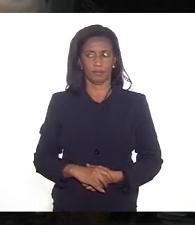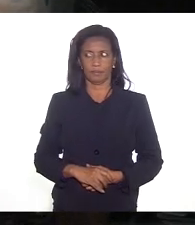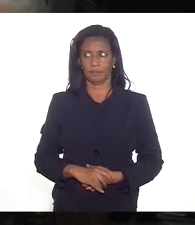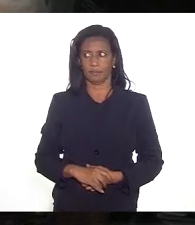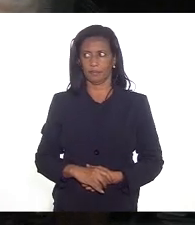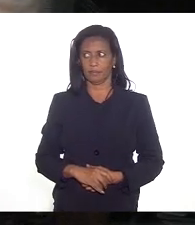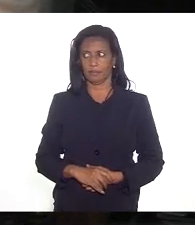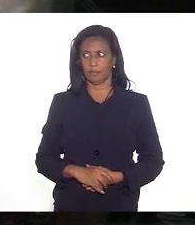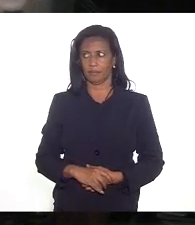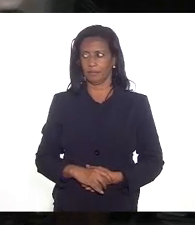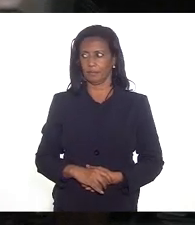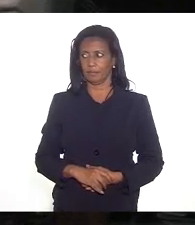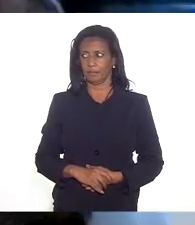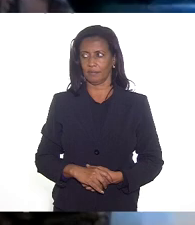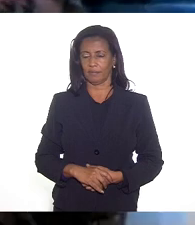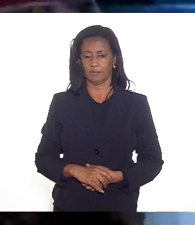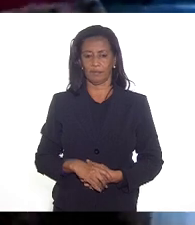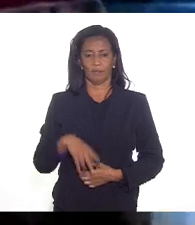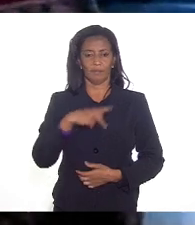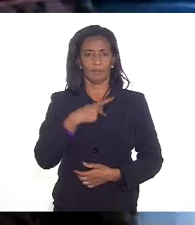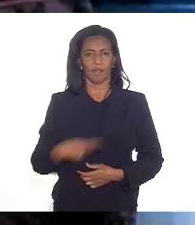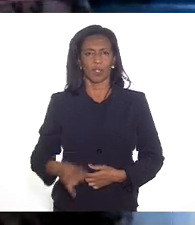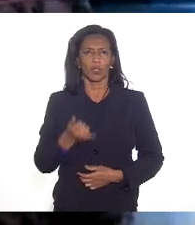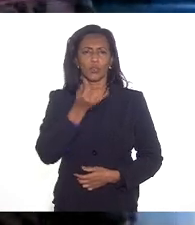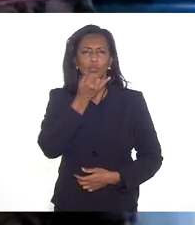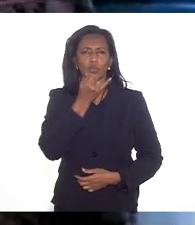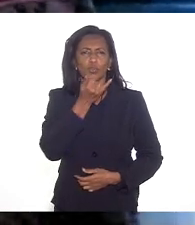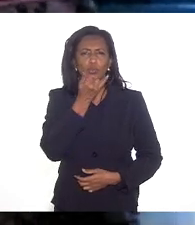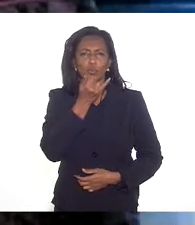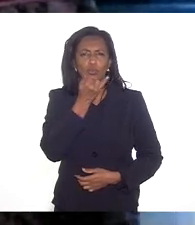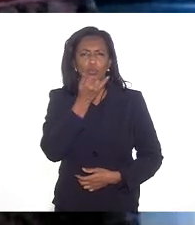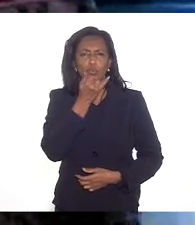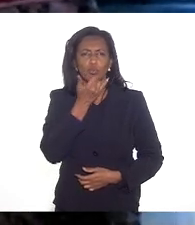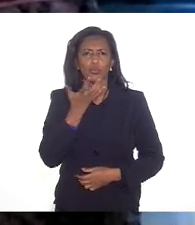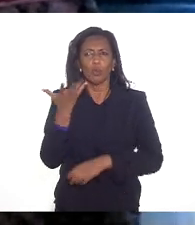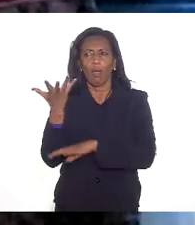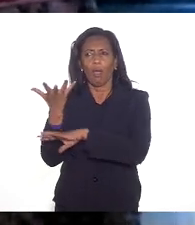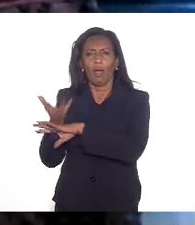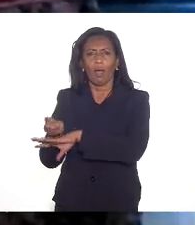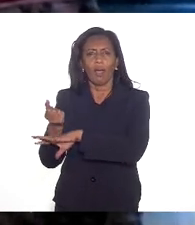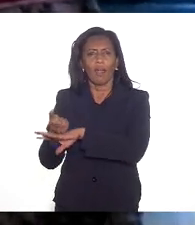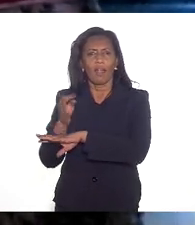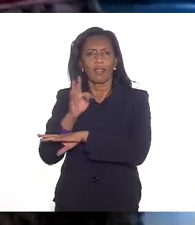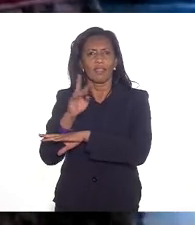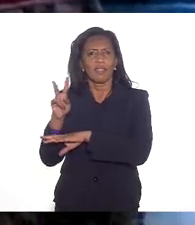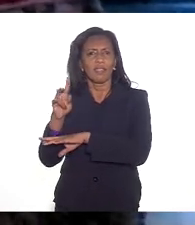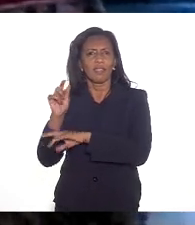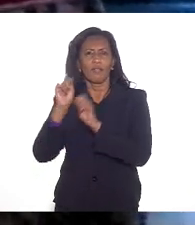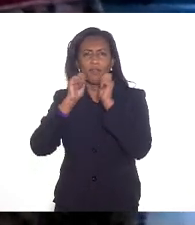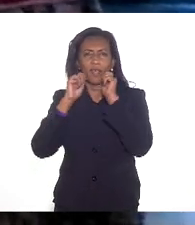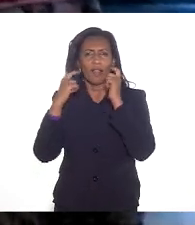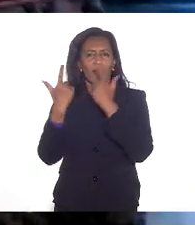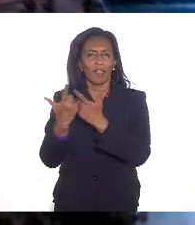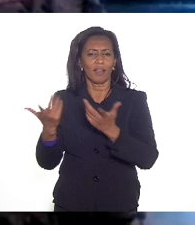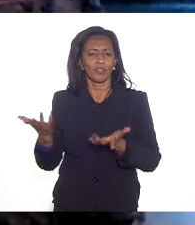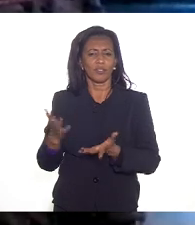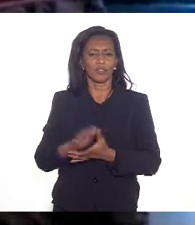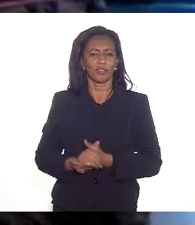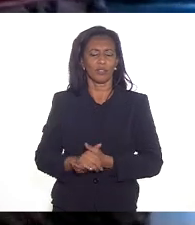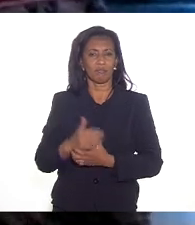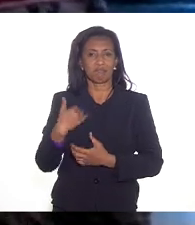o presidente desculpe eu tava travando para TV Alerta sobre o projeto dos catadores